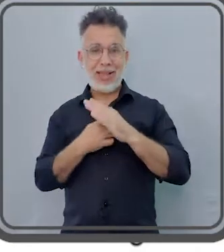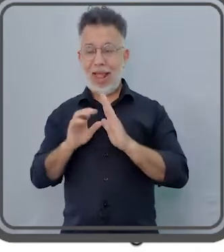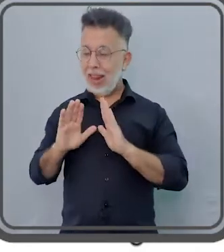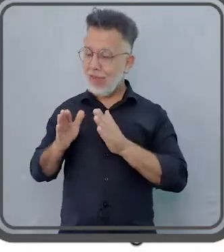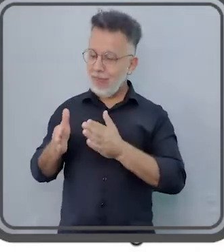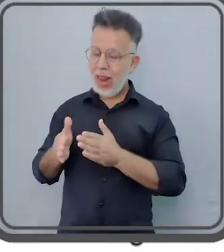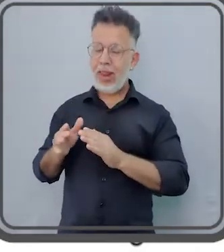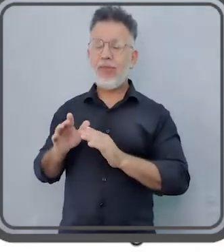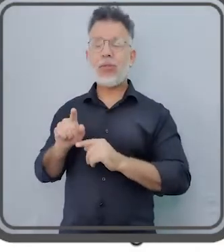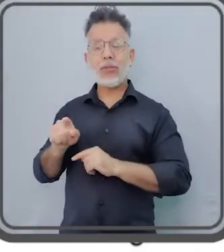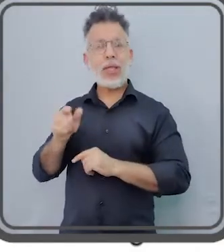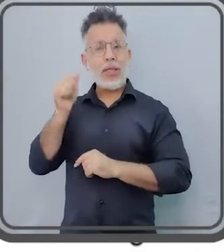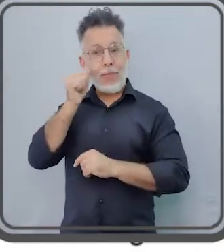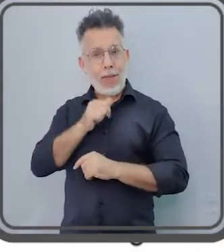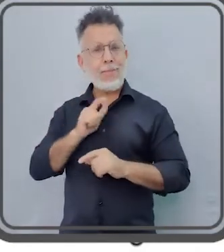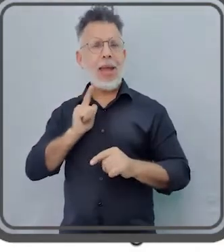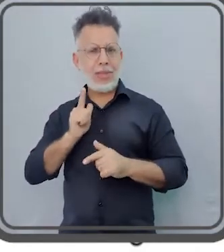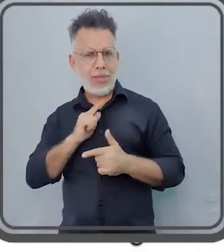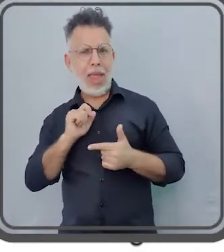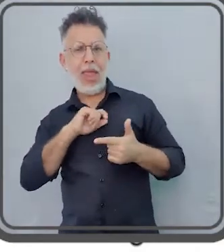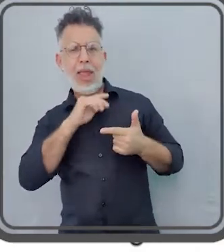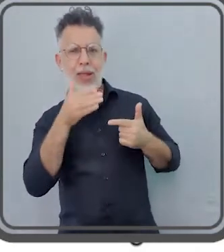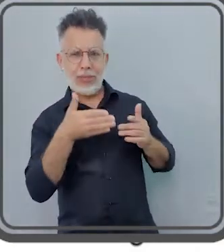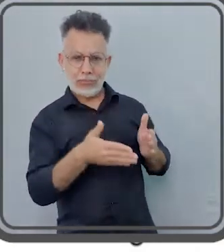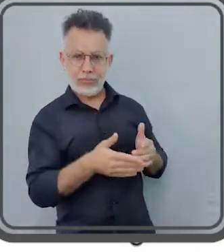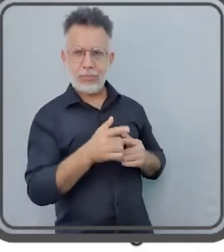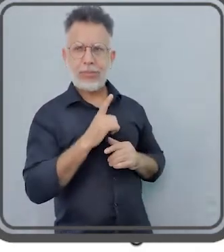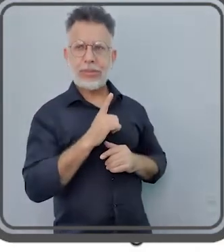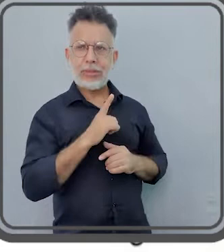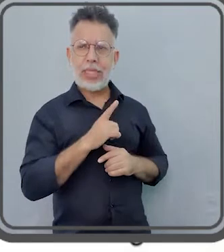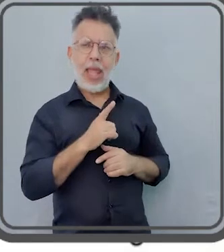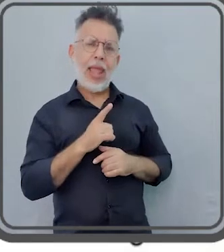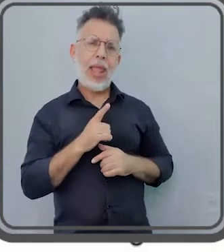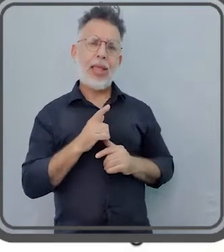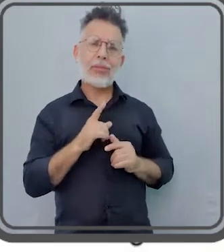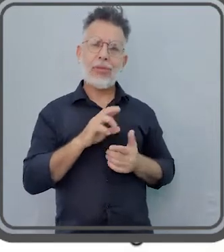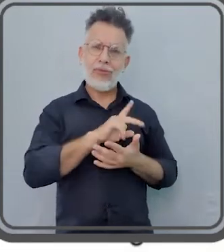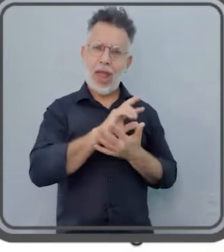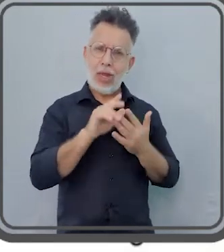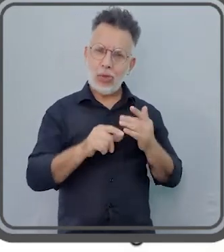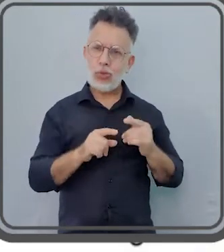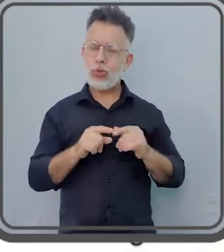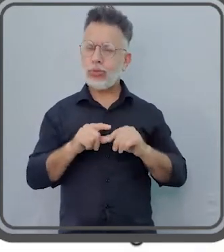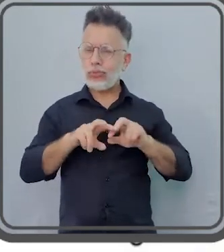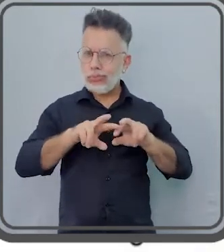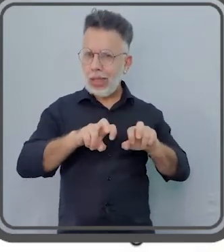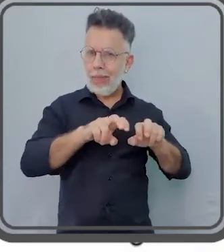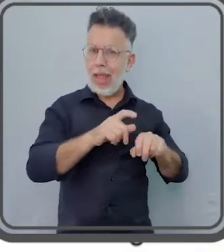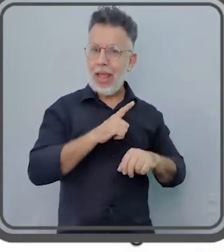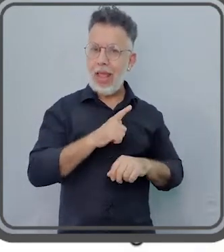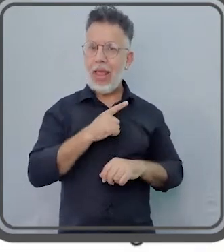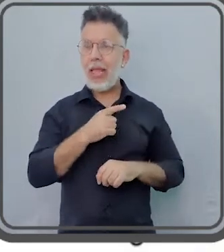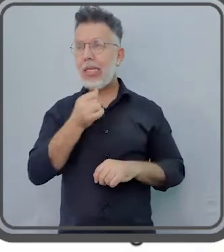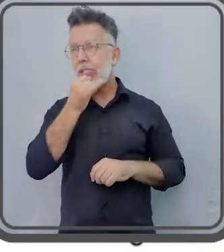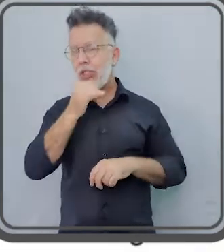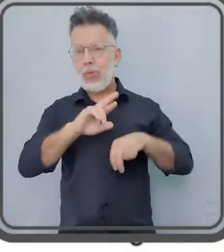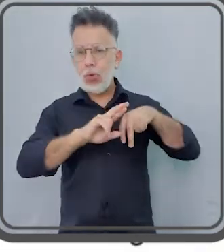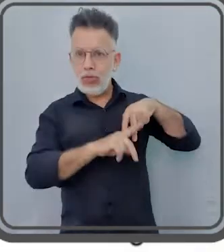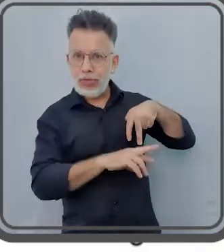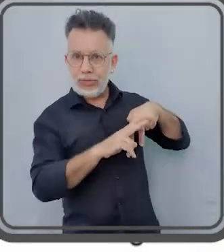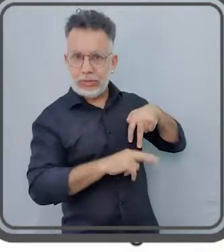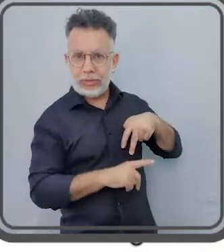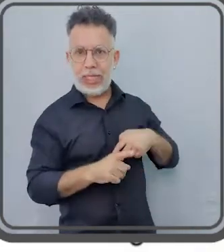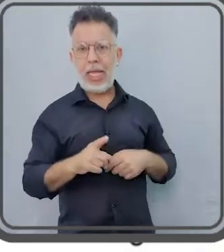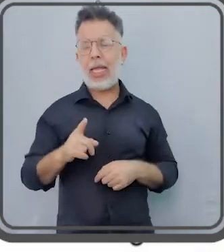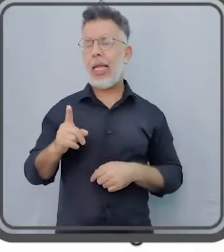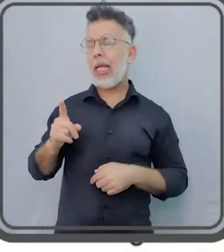de startups lá fora que estão entrando em vários outros territórios, sabe, de diversidade de gênero, de idade, enfim, explorando